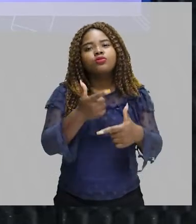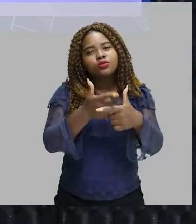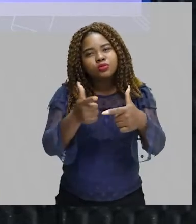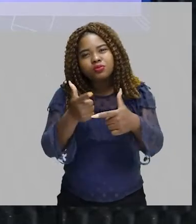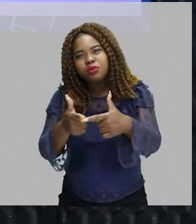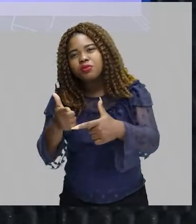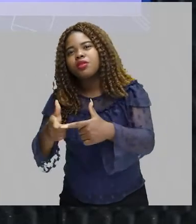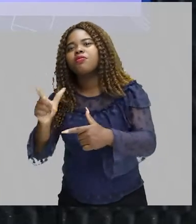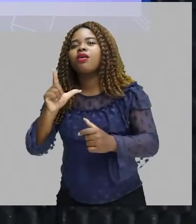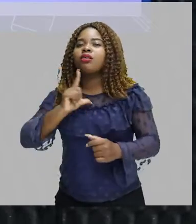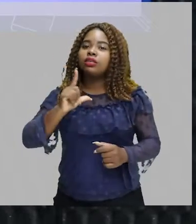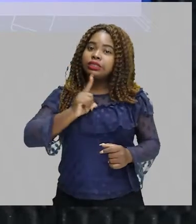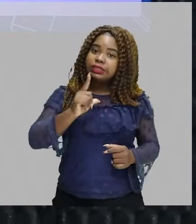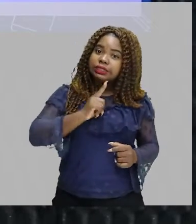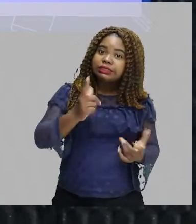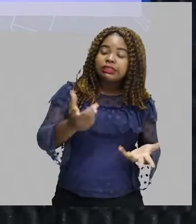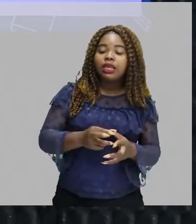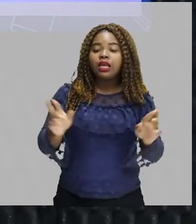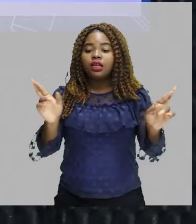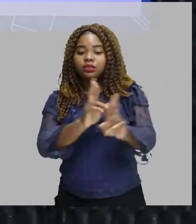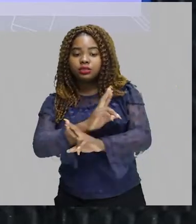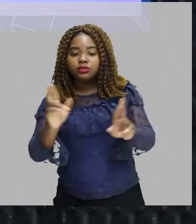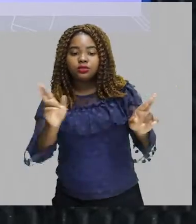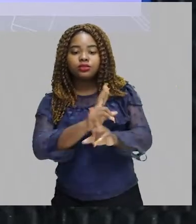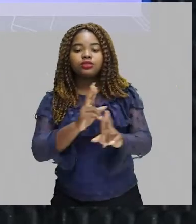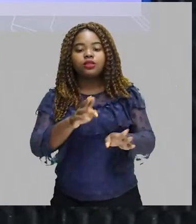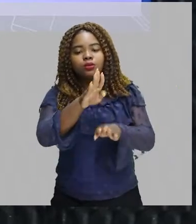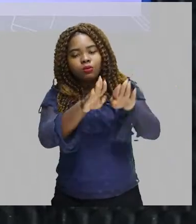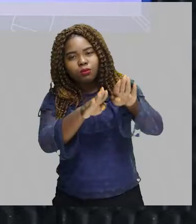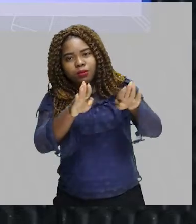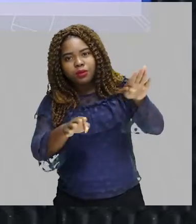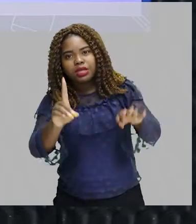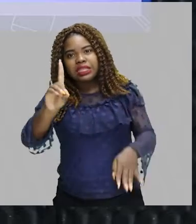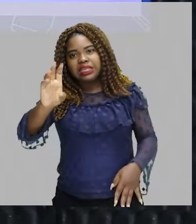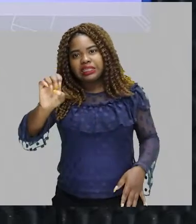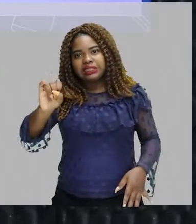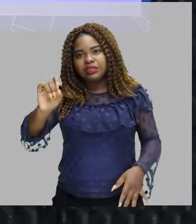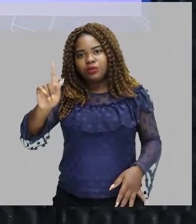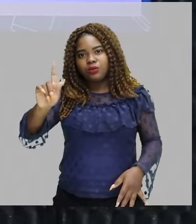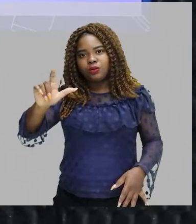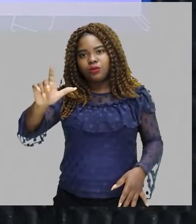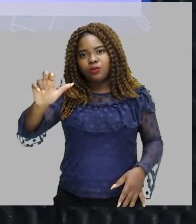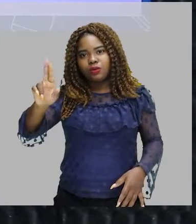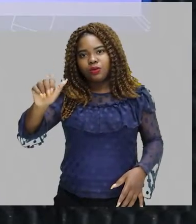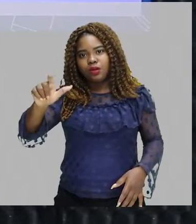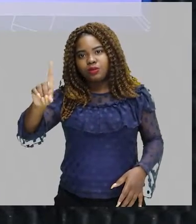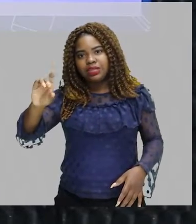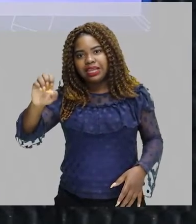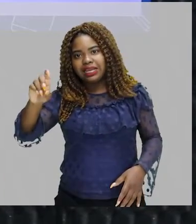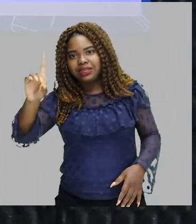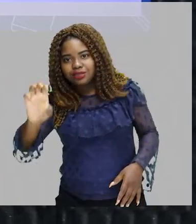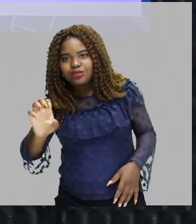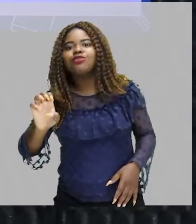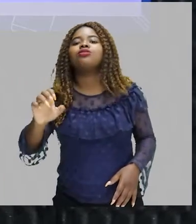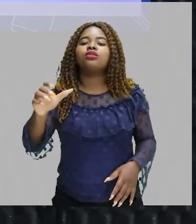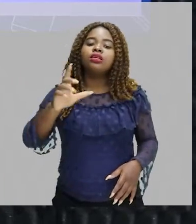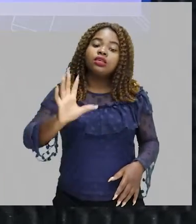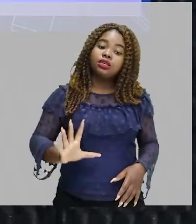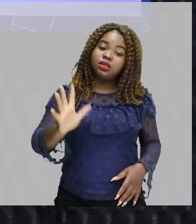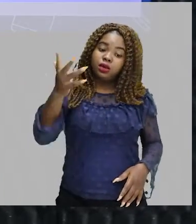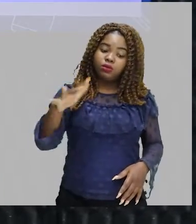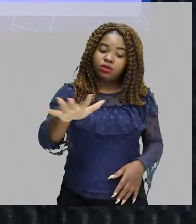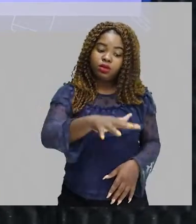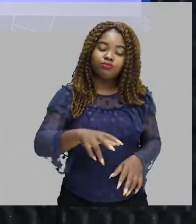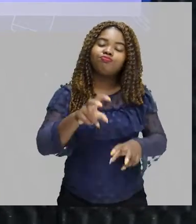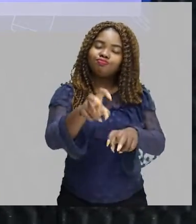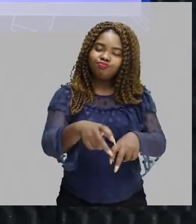populacional desse espaço, as relações de desigualdade que ocorrem no espaço rural e, claro, que vão